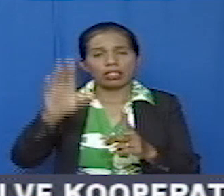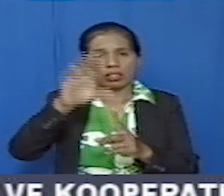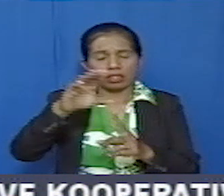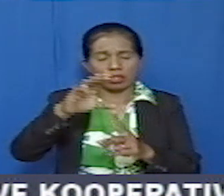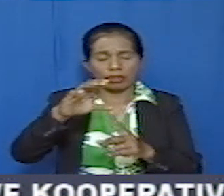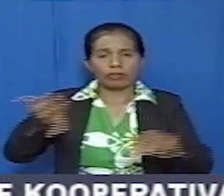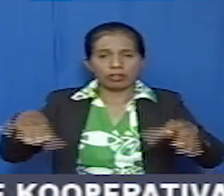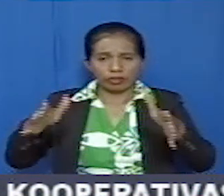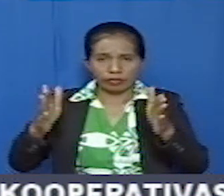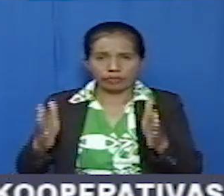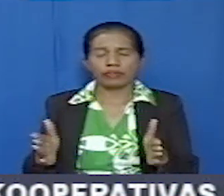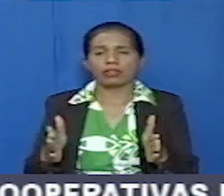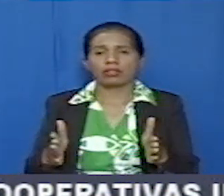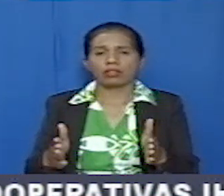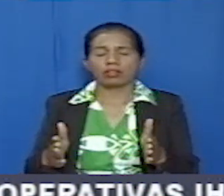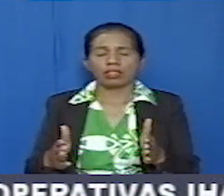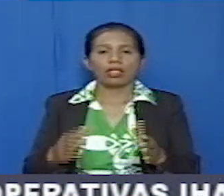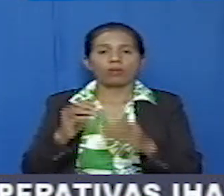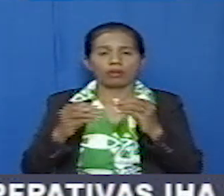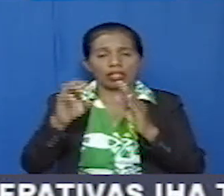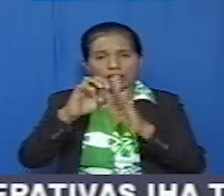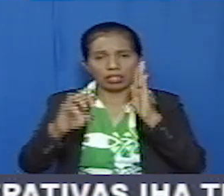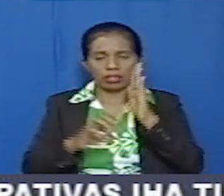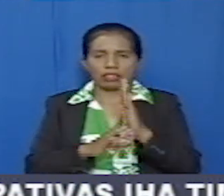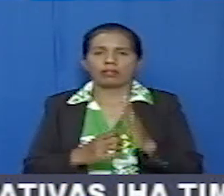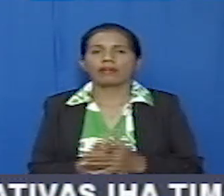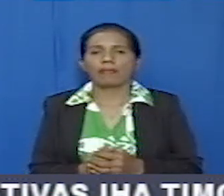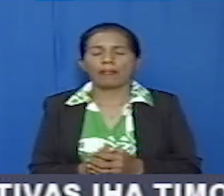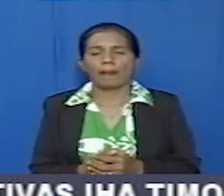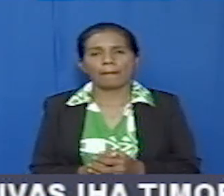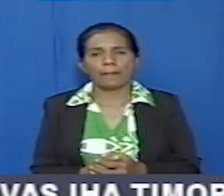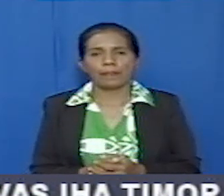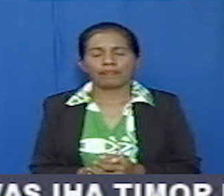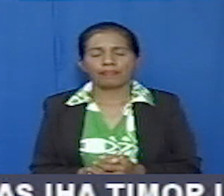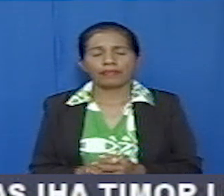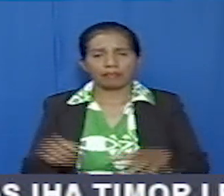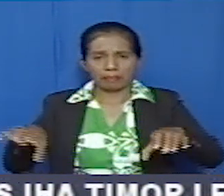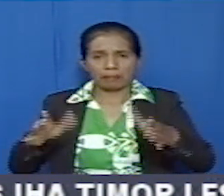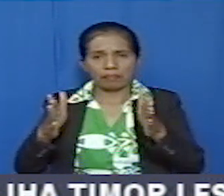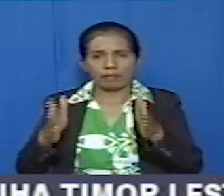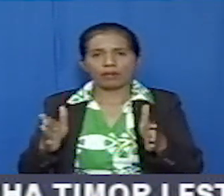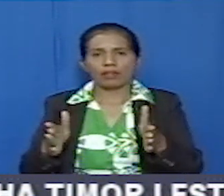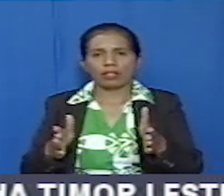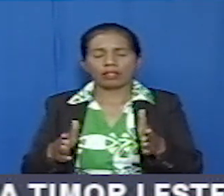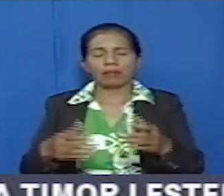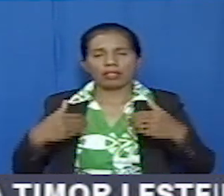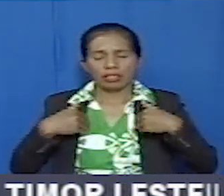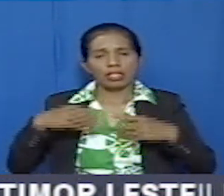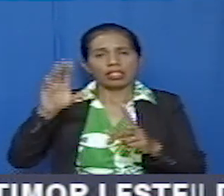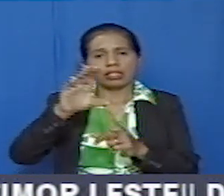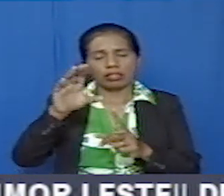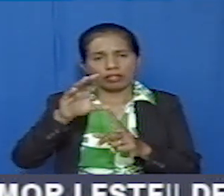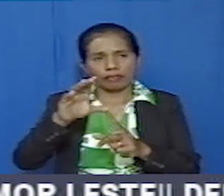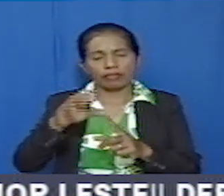funcionários, trabalhador, público estado de linha. Então, Sira, não comete. Para os funcionários, para o cargo de chefias,